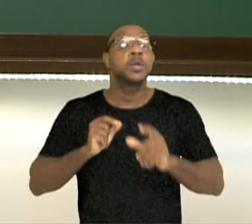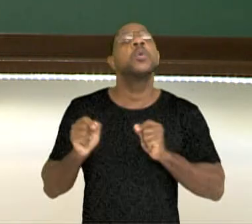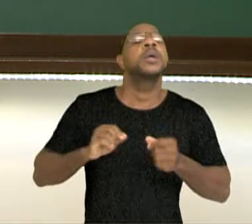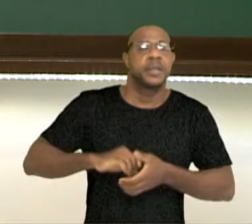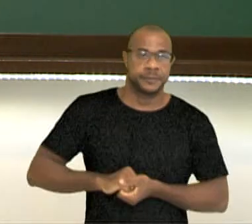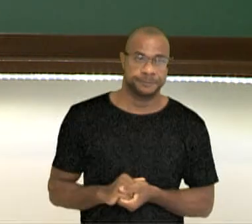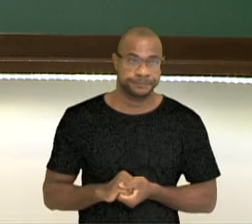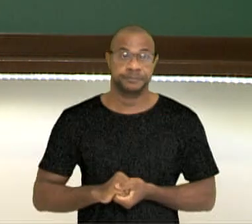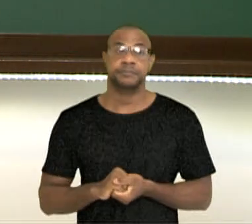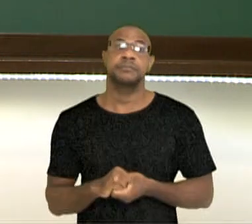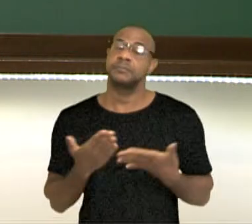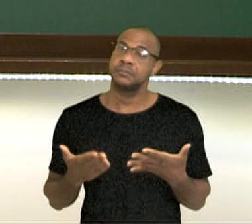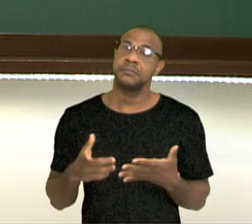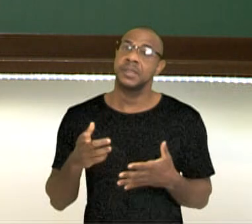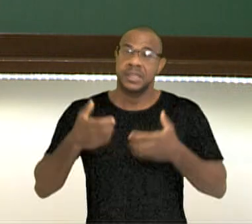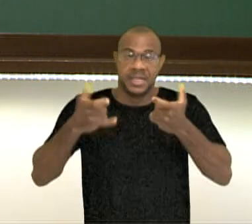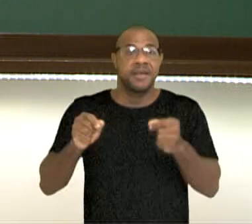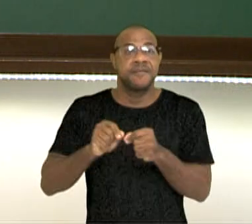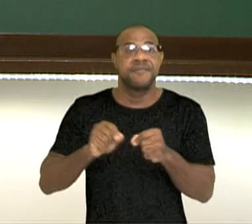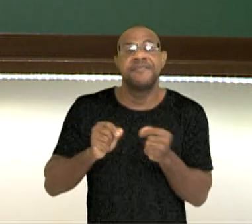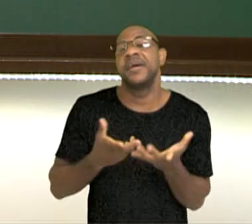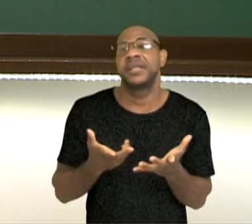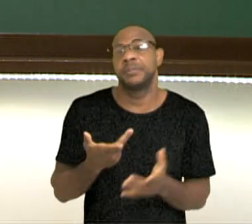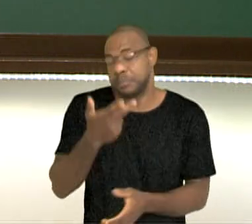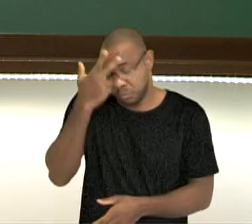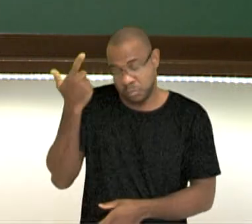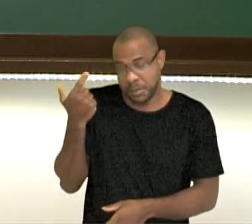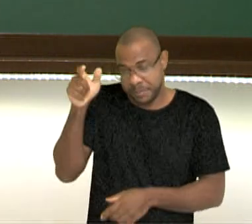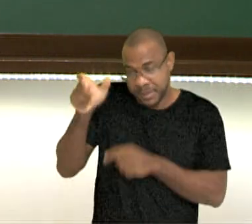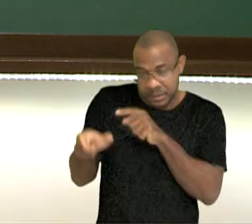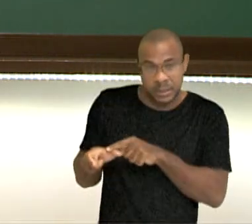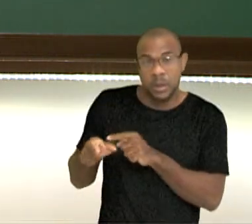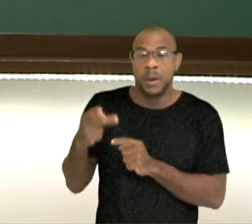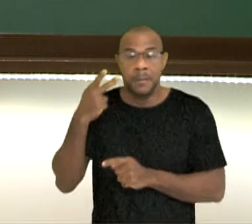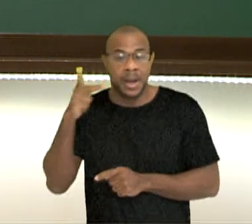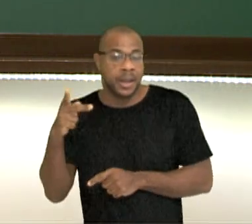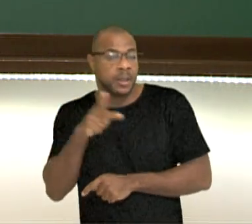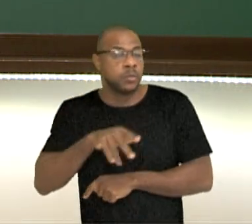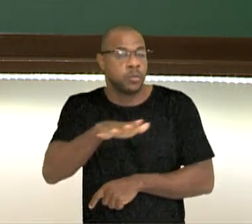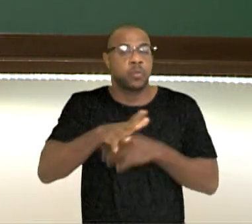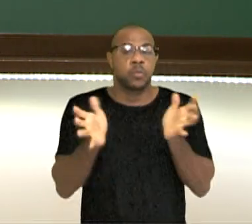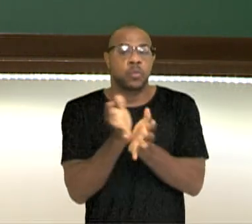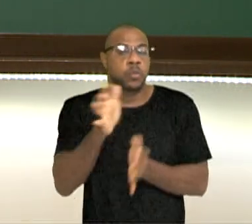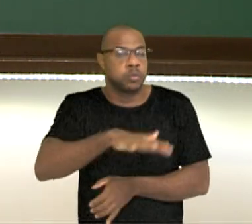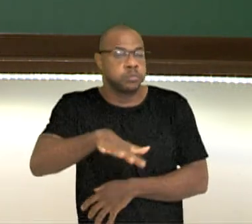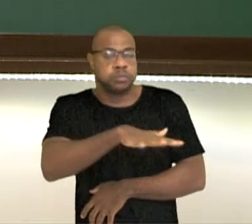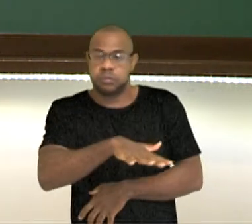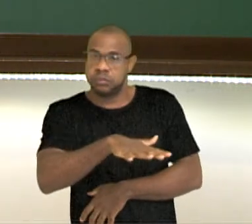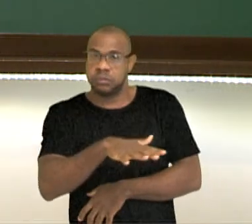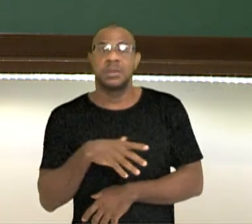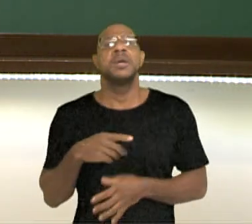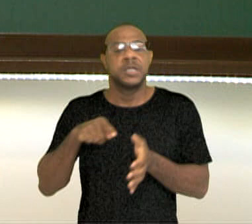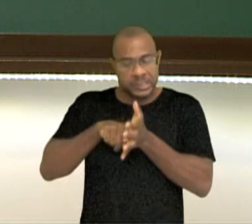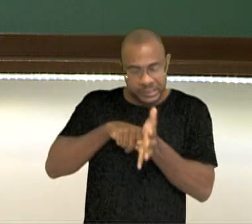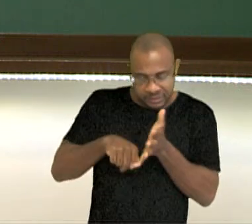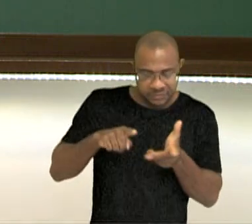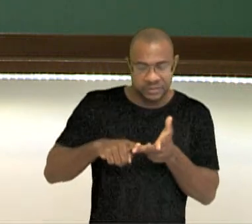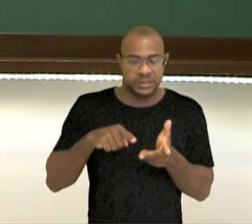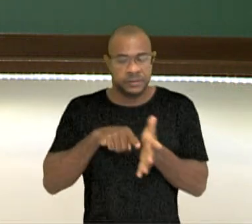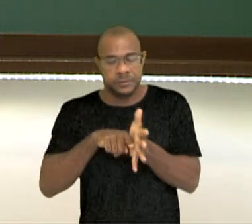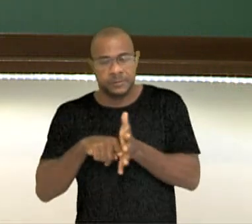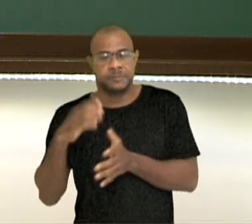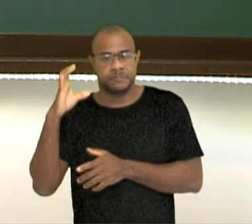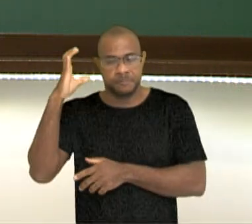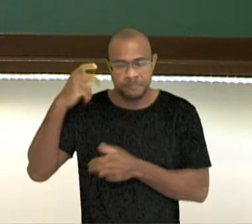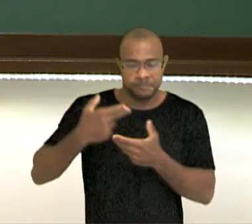seguinte, pessoal, que ele é produzido por alguém e para alguém. É produzido por cientistas,